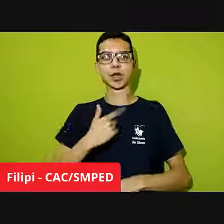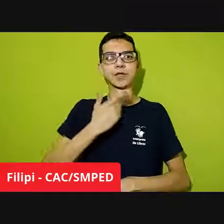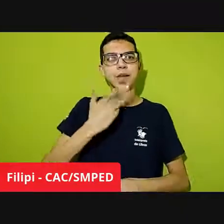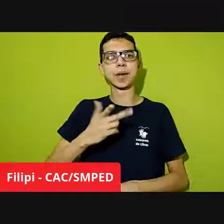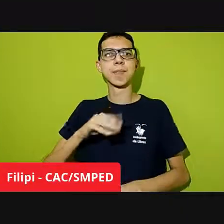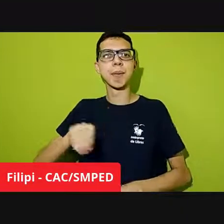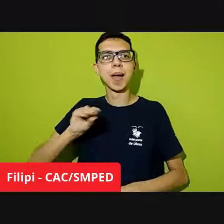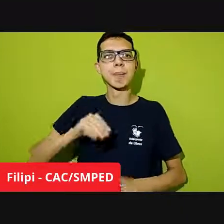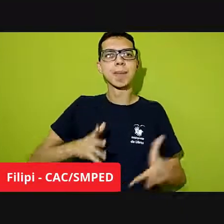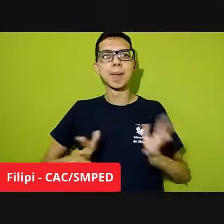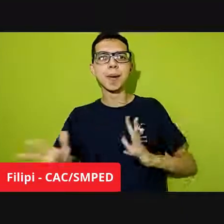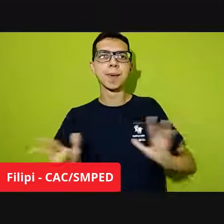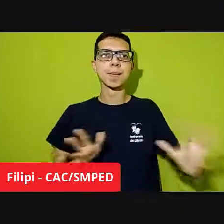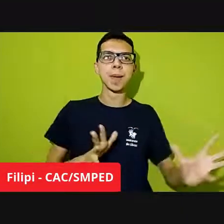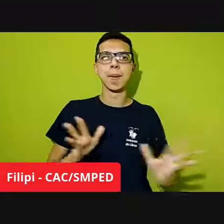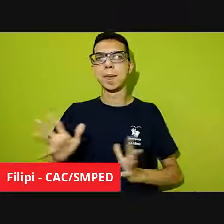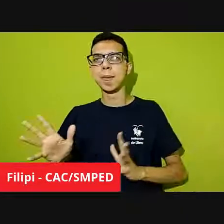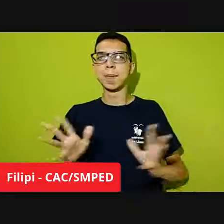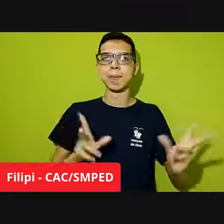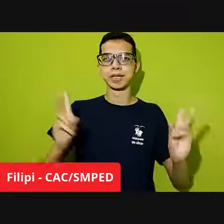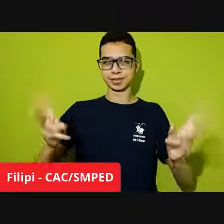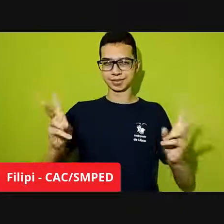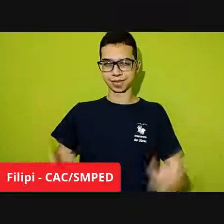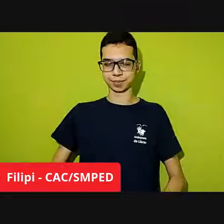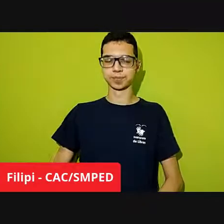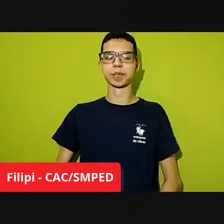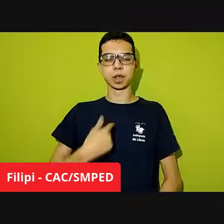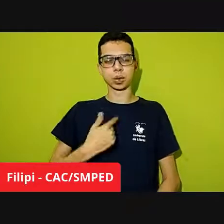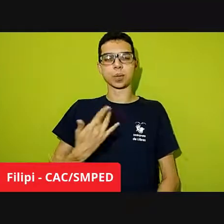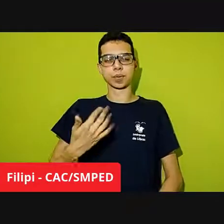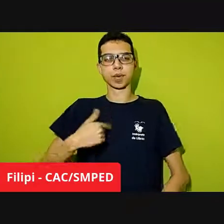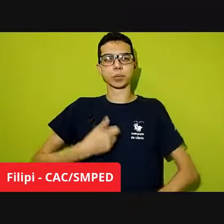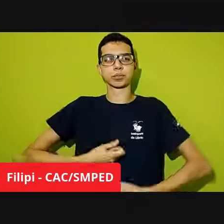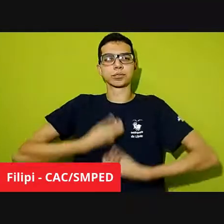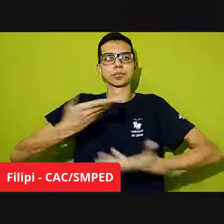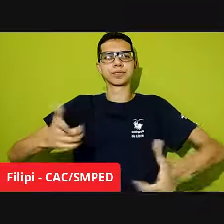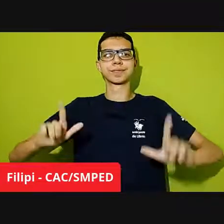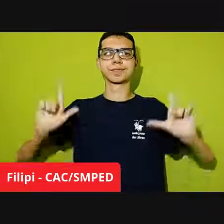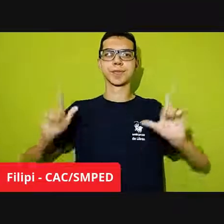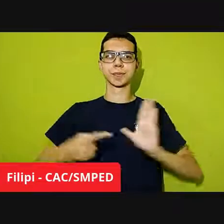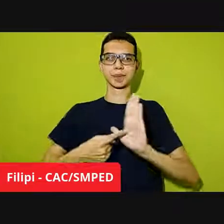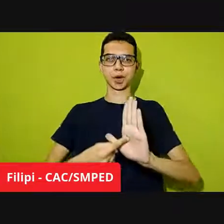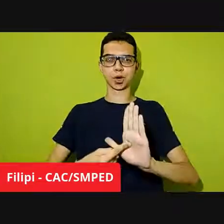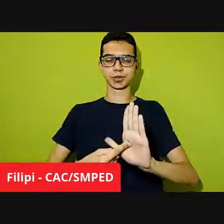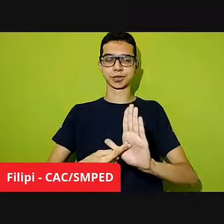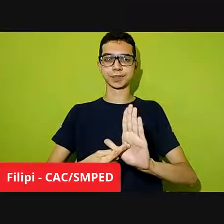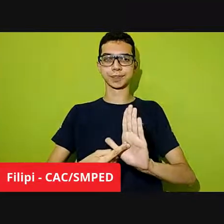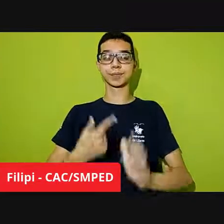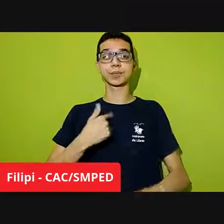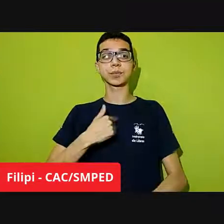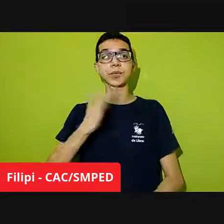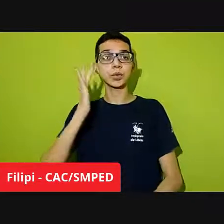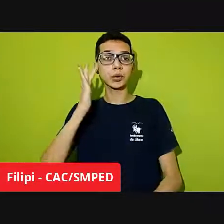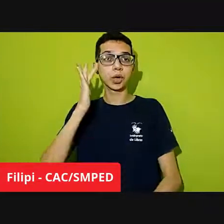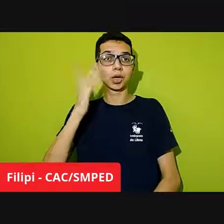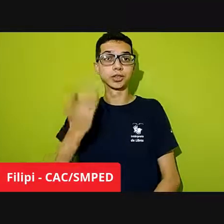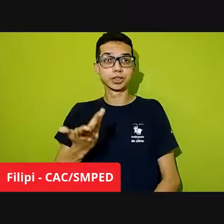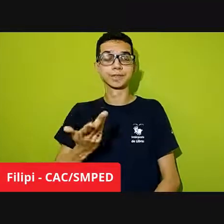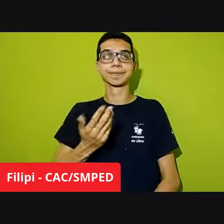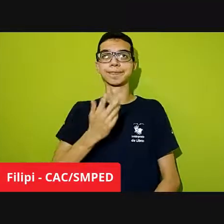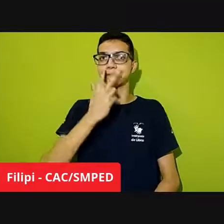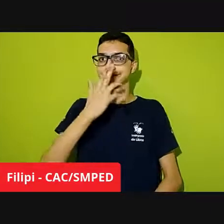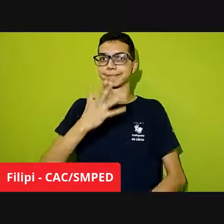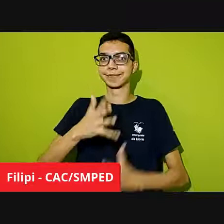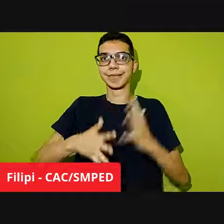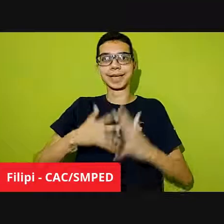Então eu sempre usei muitas mãos assim para me expressar e na mediação eu achava que isso era um elemento que interferia demais, falando gente, não posso